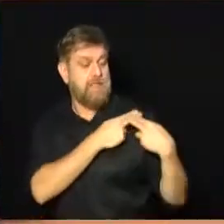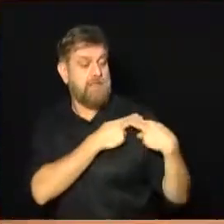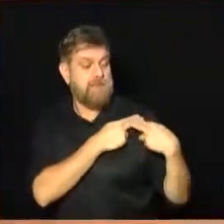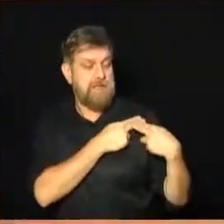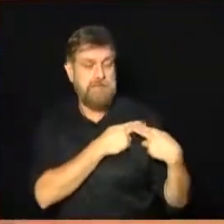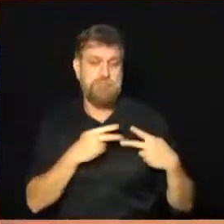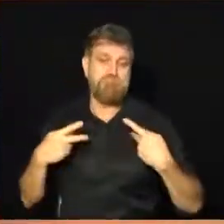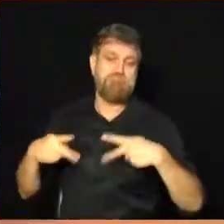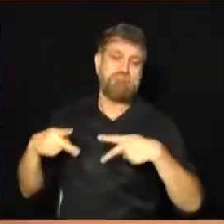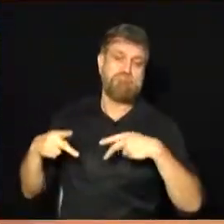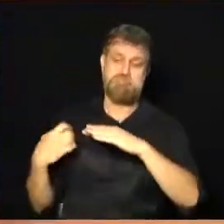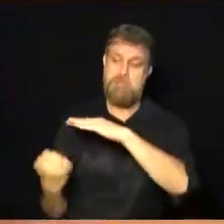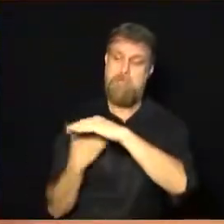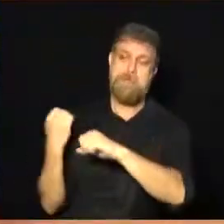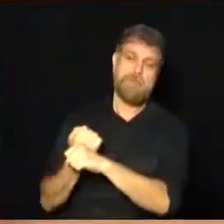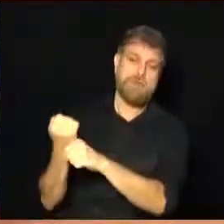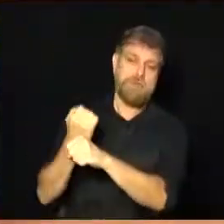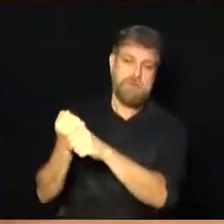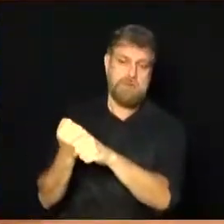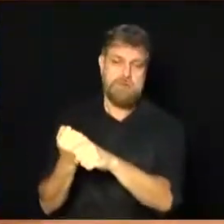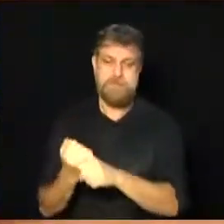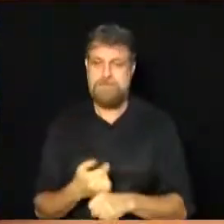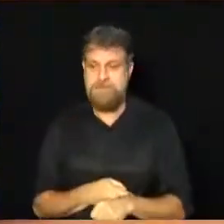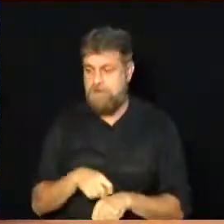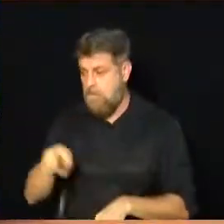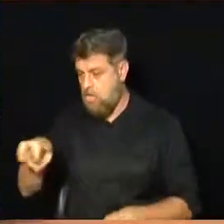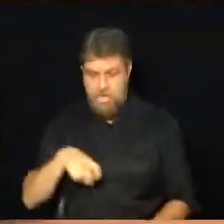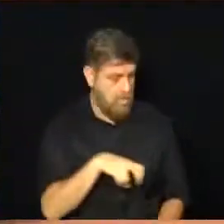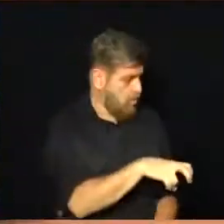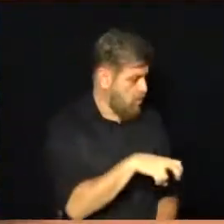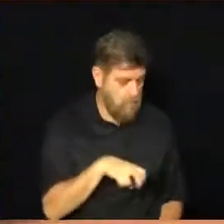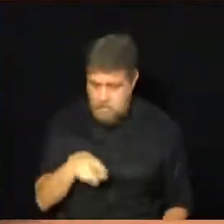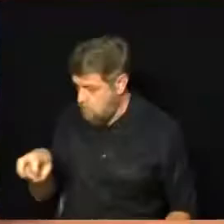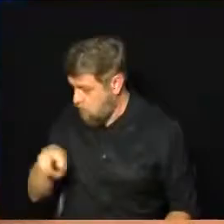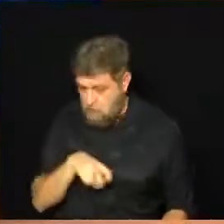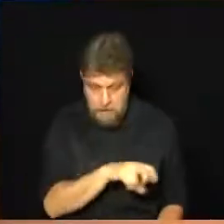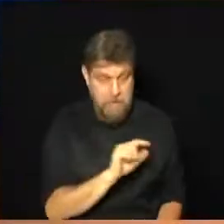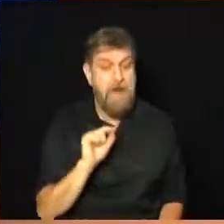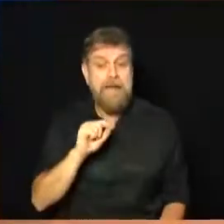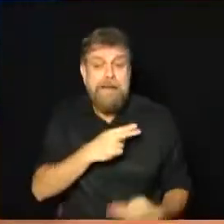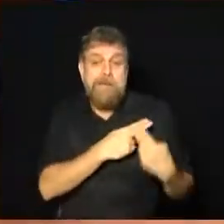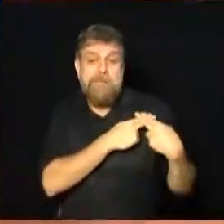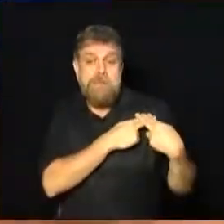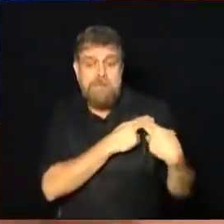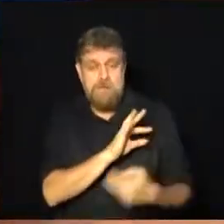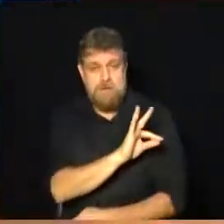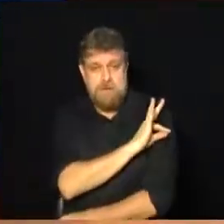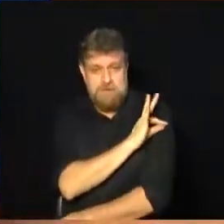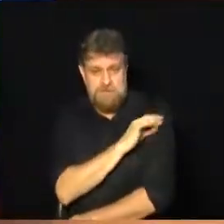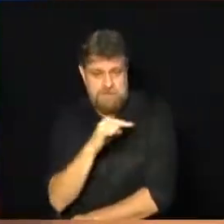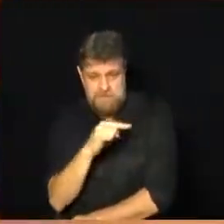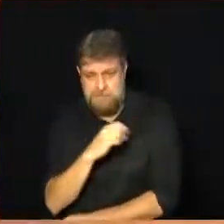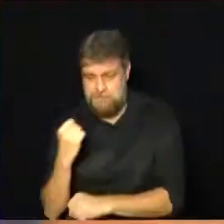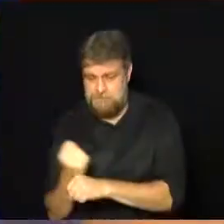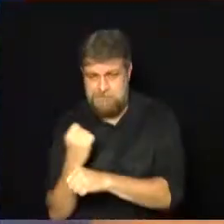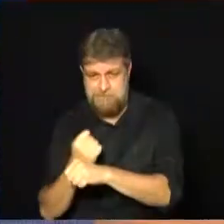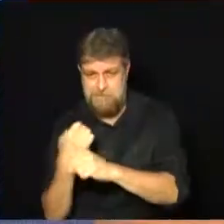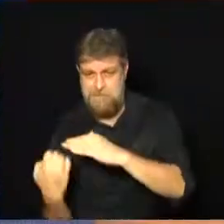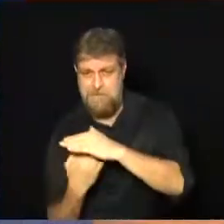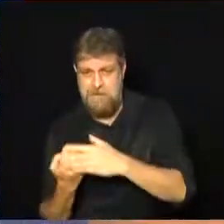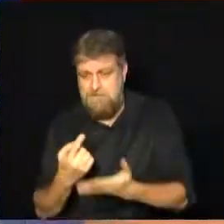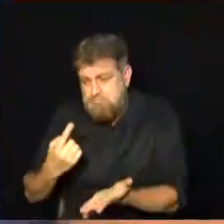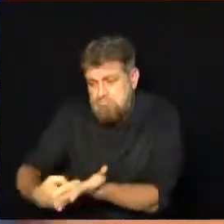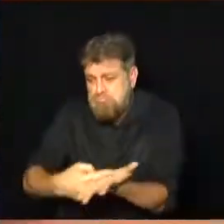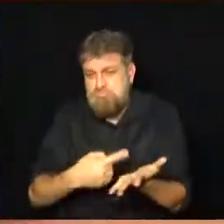as construtoras. Então fica aquele jogo do empurra, enquanto a prefeitura com a construtora não entra num